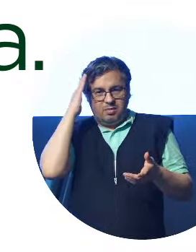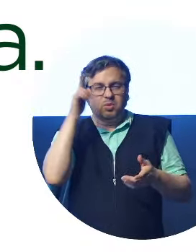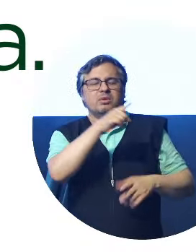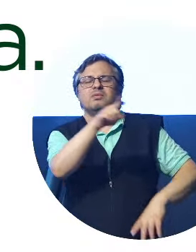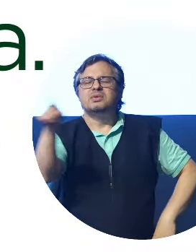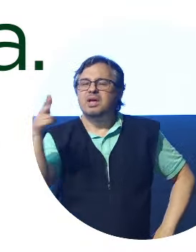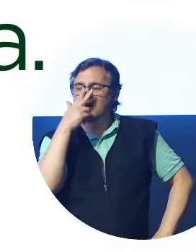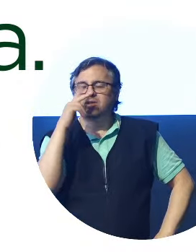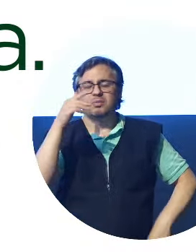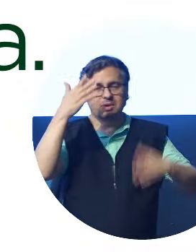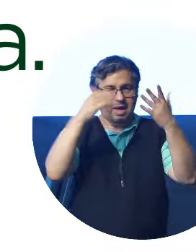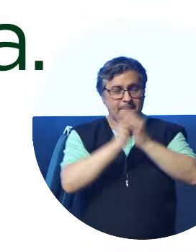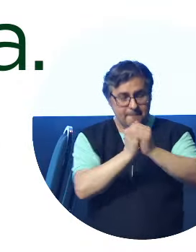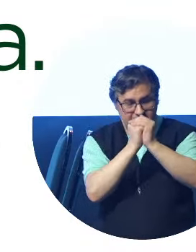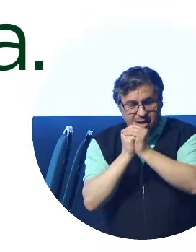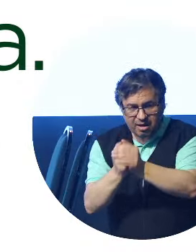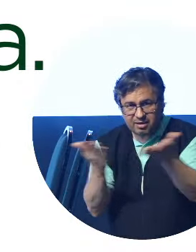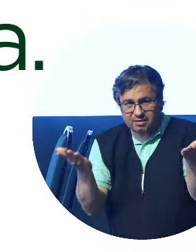testemunho. Amém?